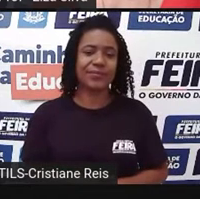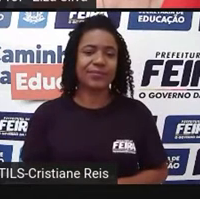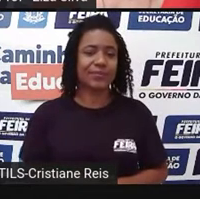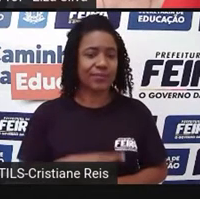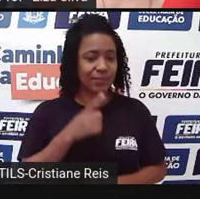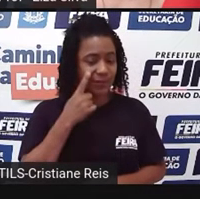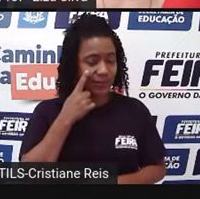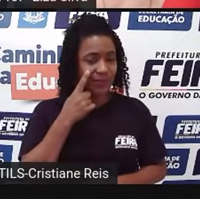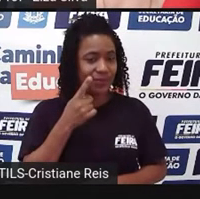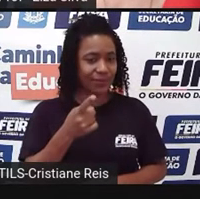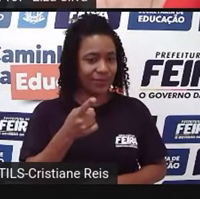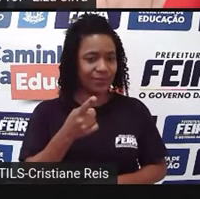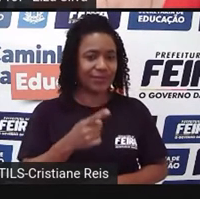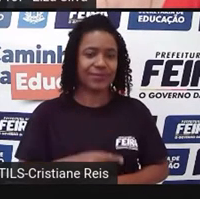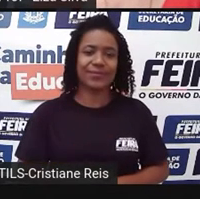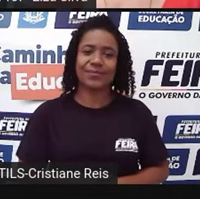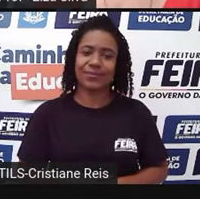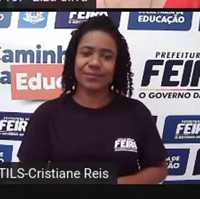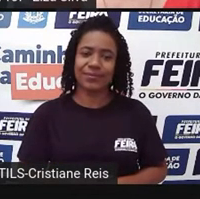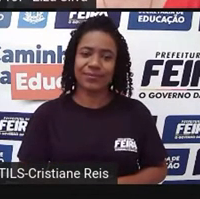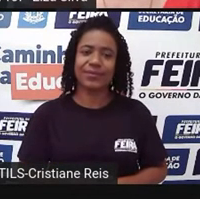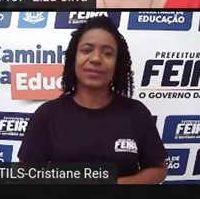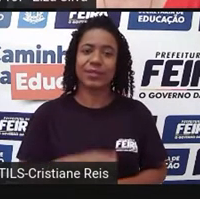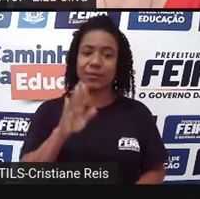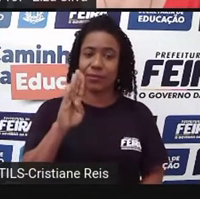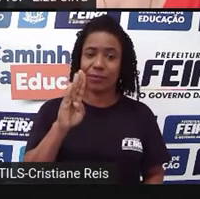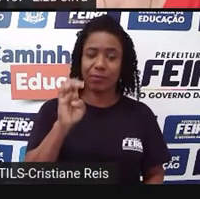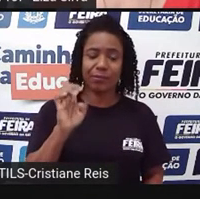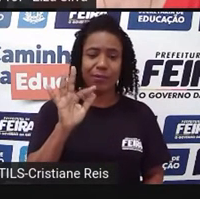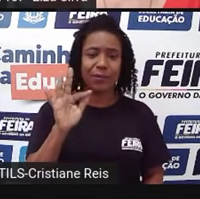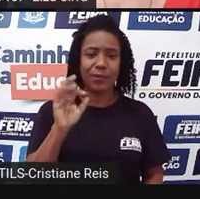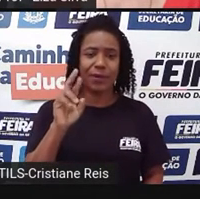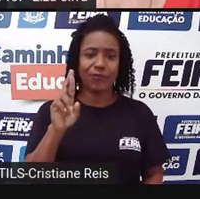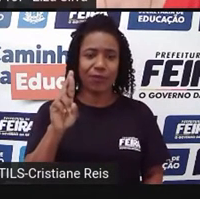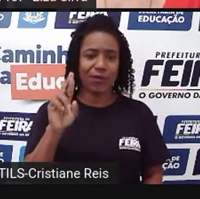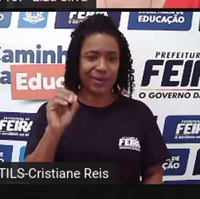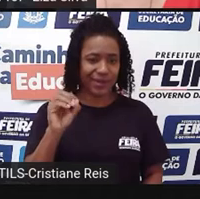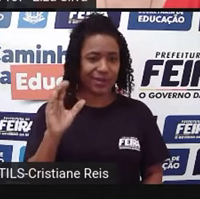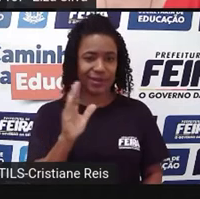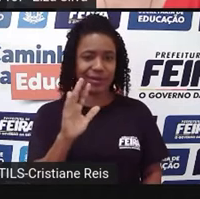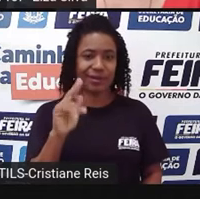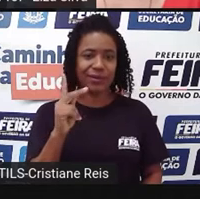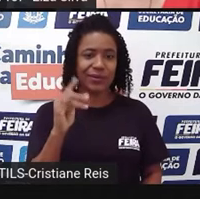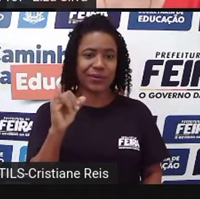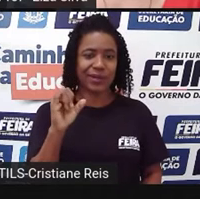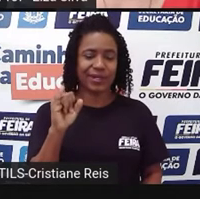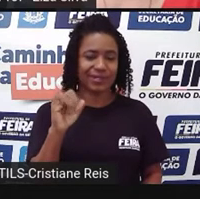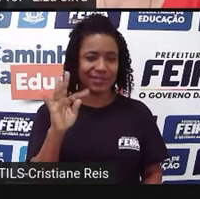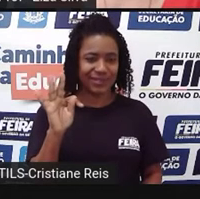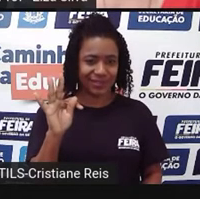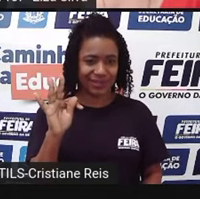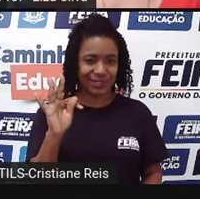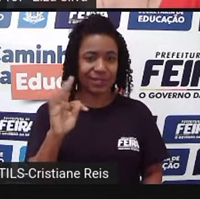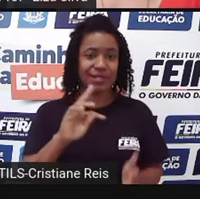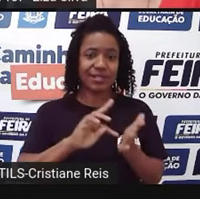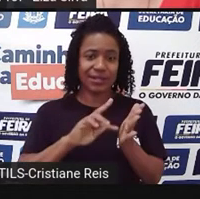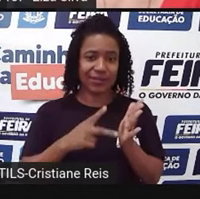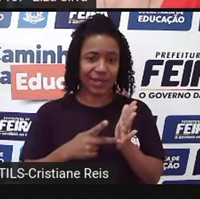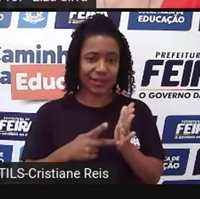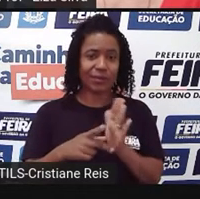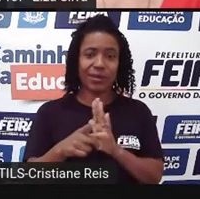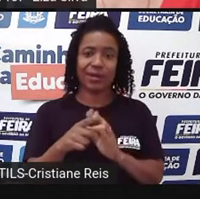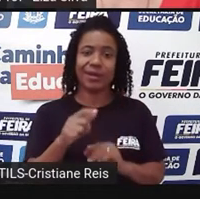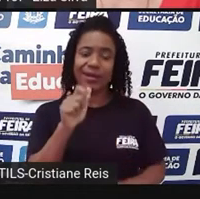fofocas.biz se significa antes de Cristo que a gente representa assim nossa língua a ponto ser